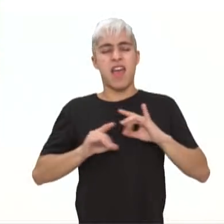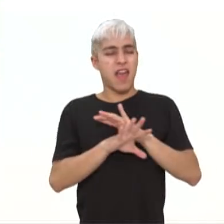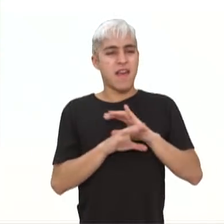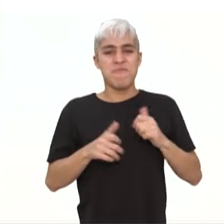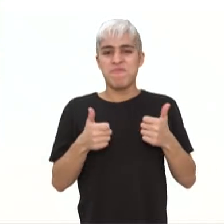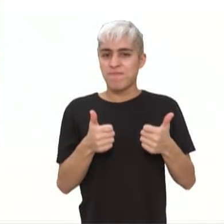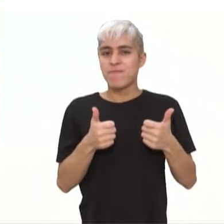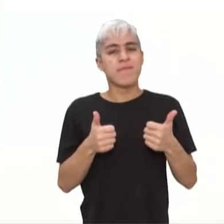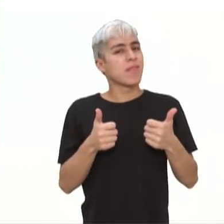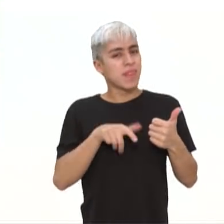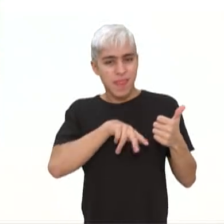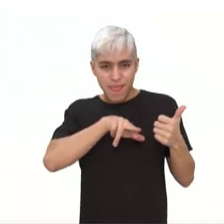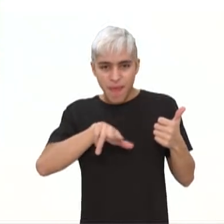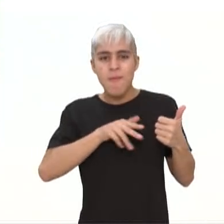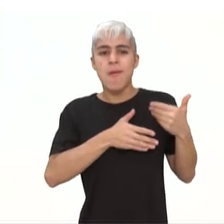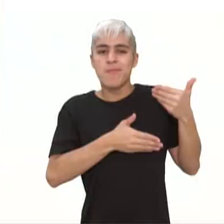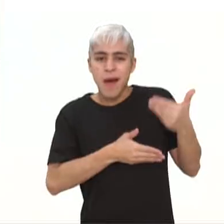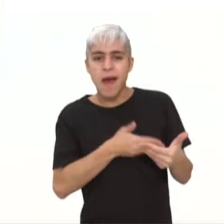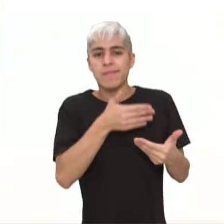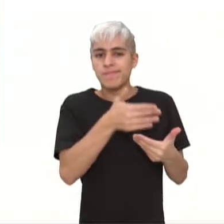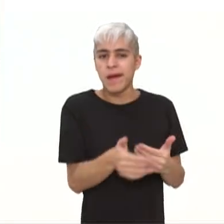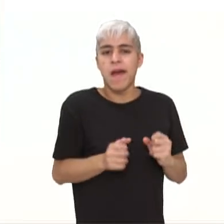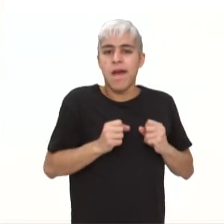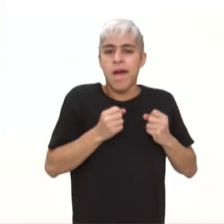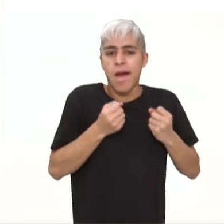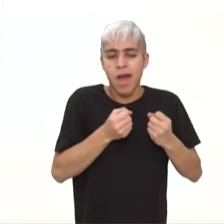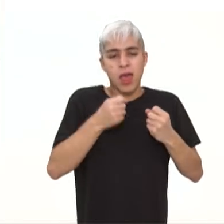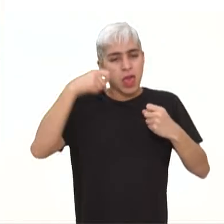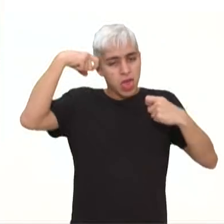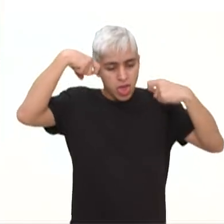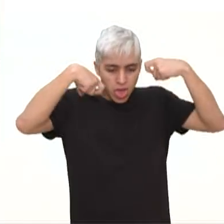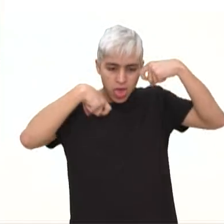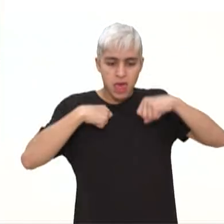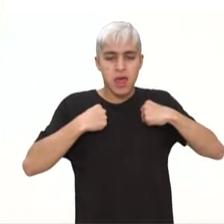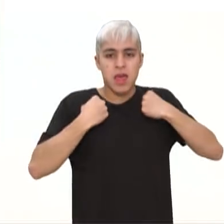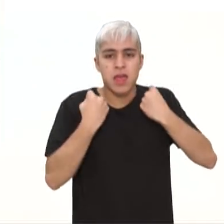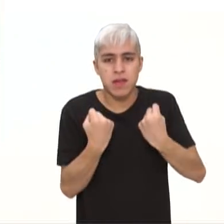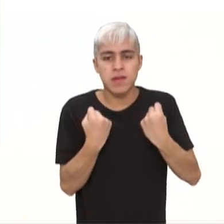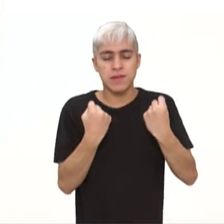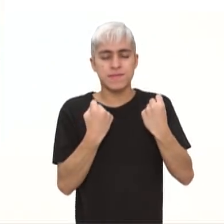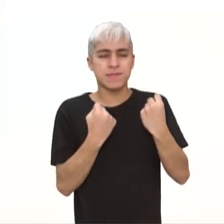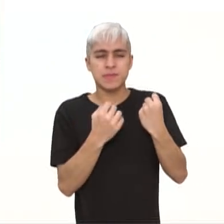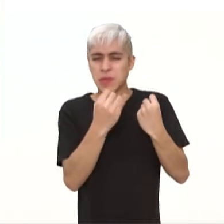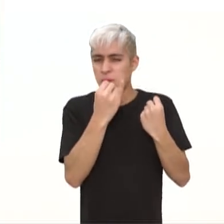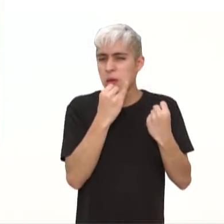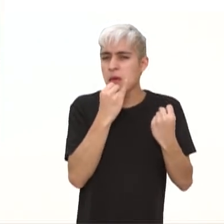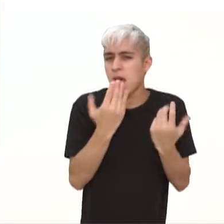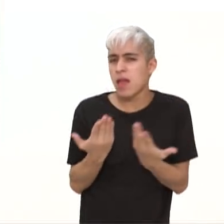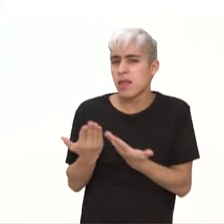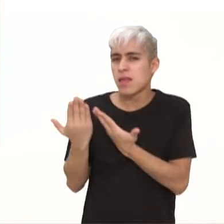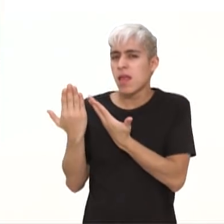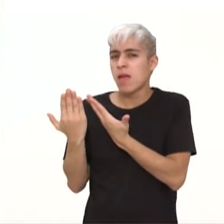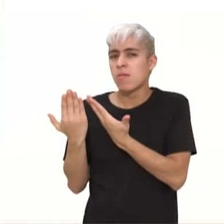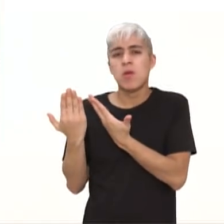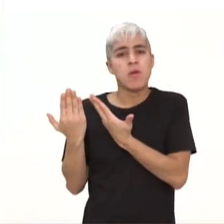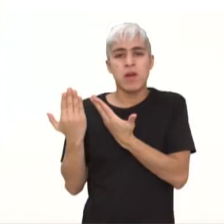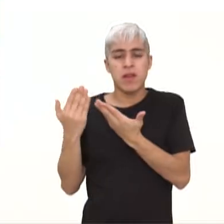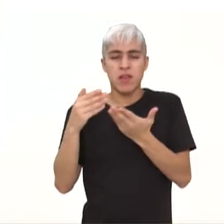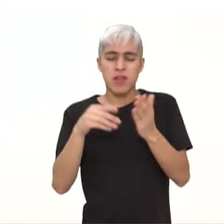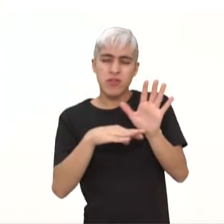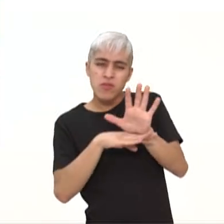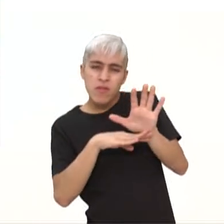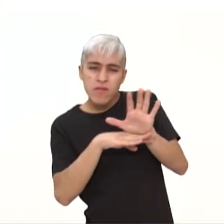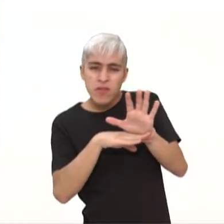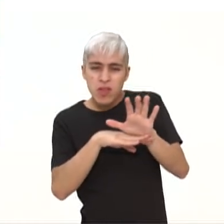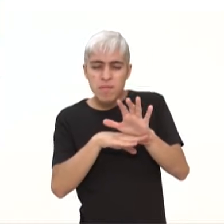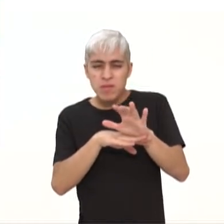exigir bastante esforço e bastante dedicação. O exemplo aqui que eu estou mostrando para vocês é o exemplo ali do filme Karate Kid, onde